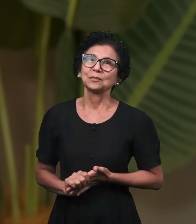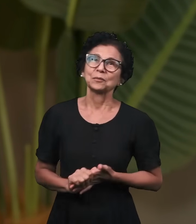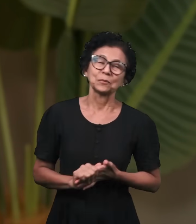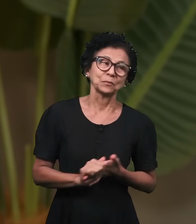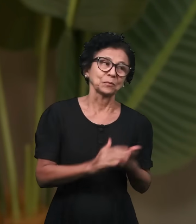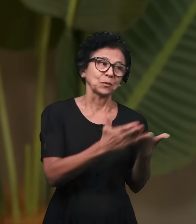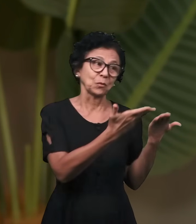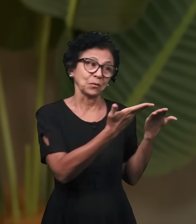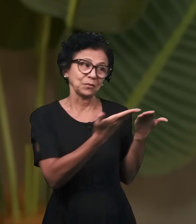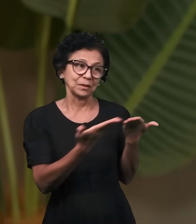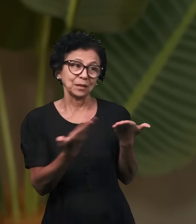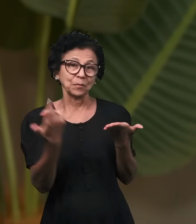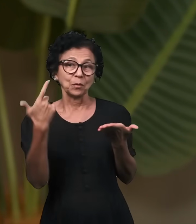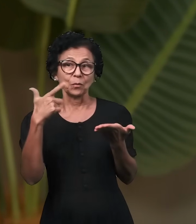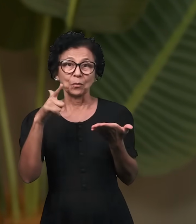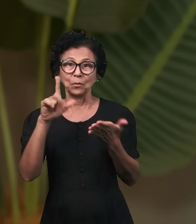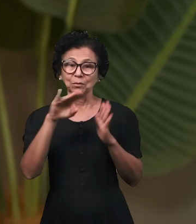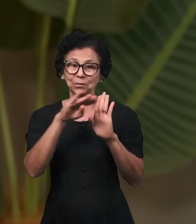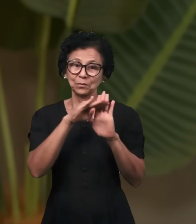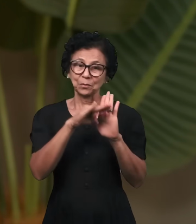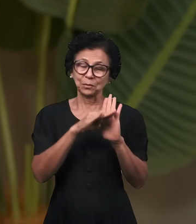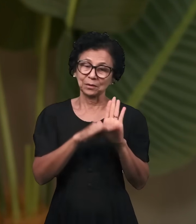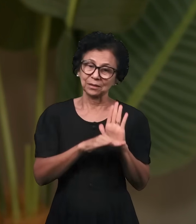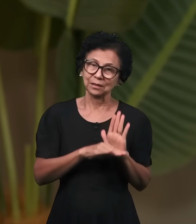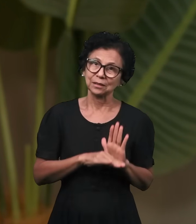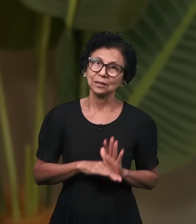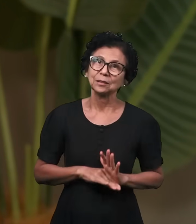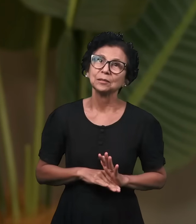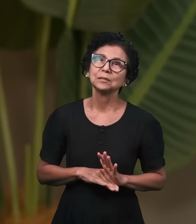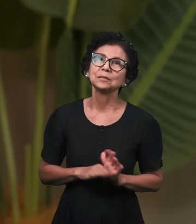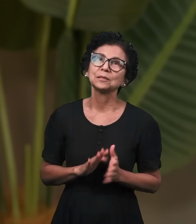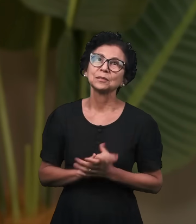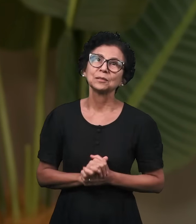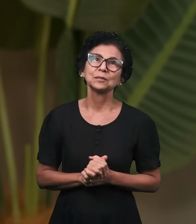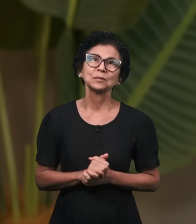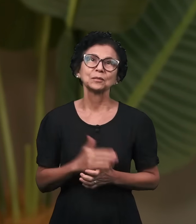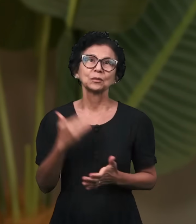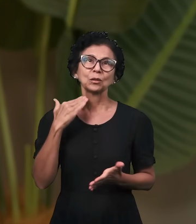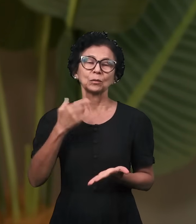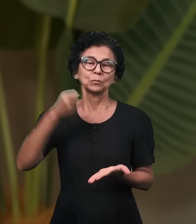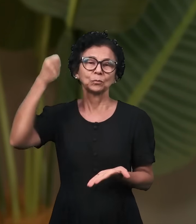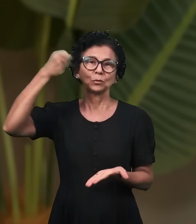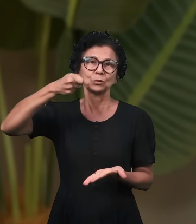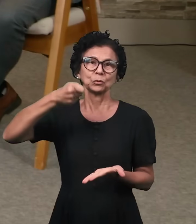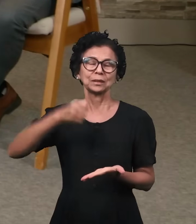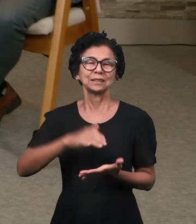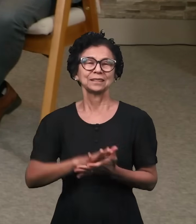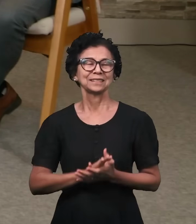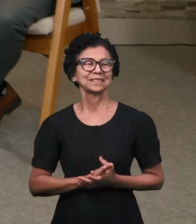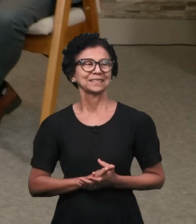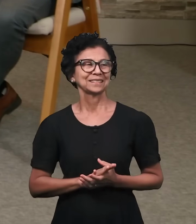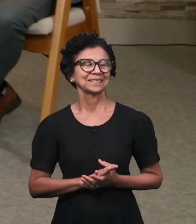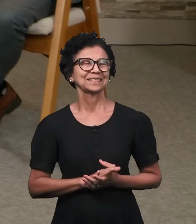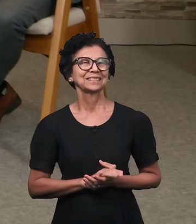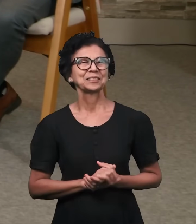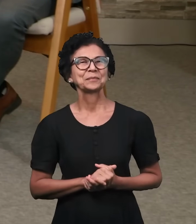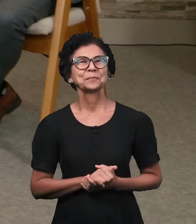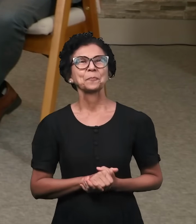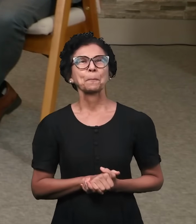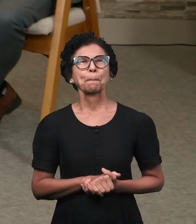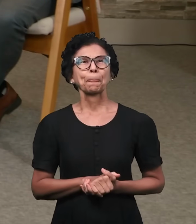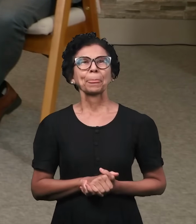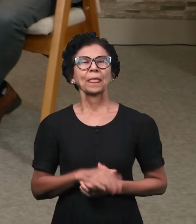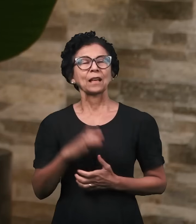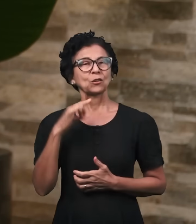outros programas, juntamente com o juiz de direito, Dr. Fernando Gonçalves. Muito obrigado pela sua presença, que Deus